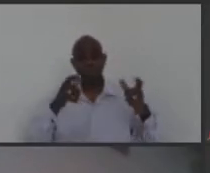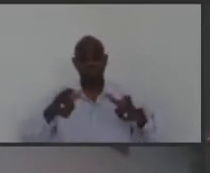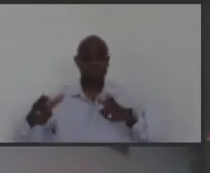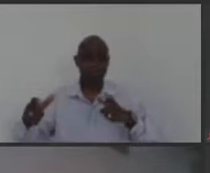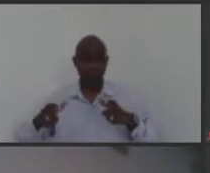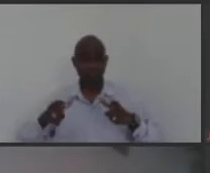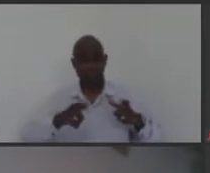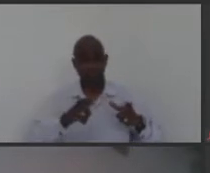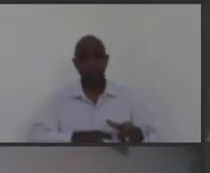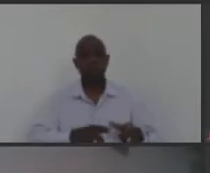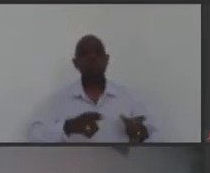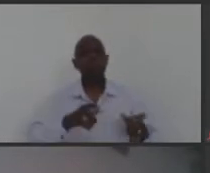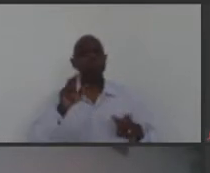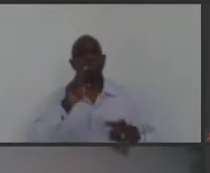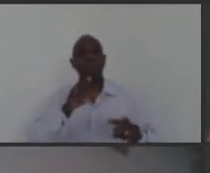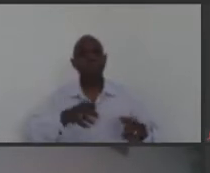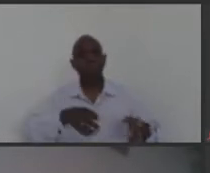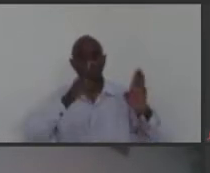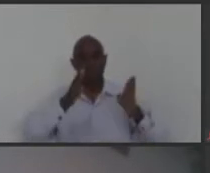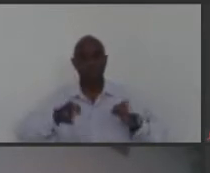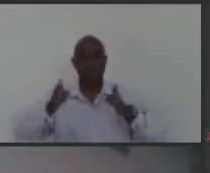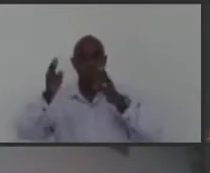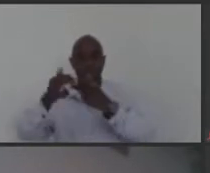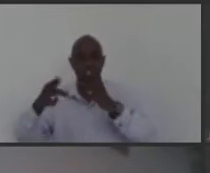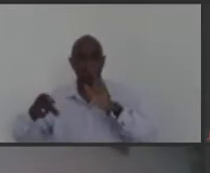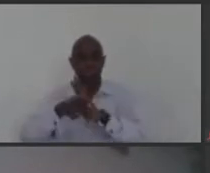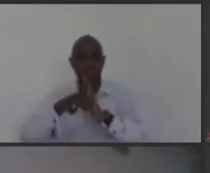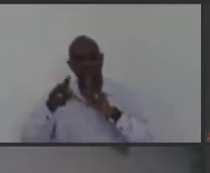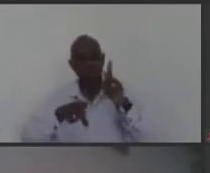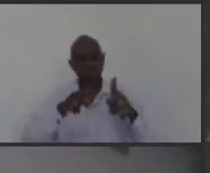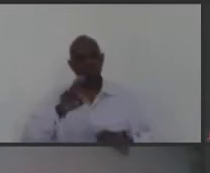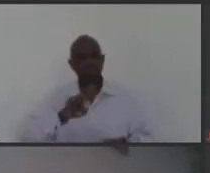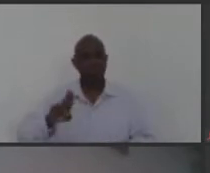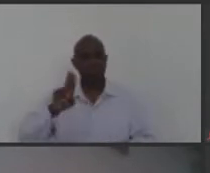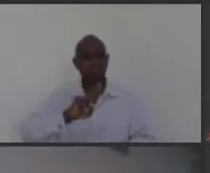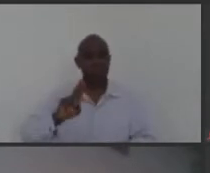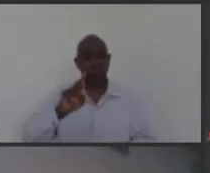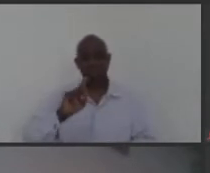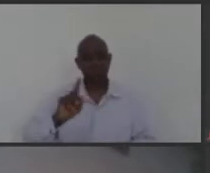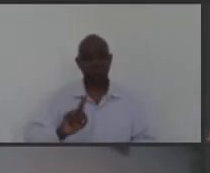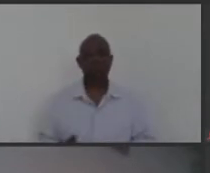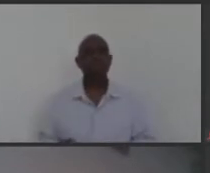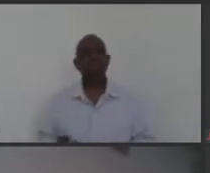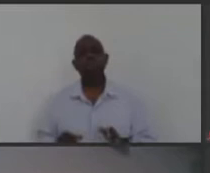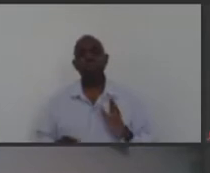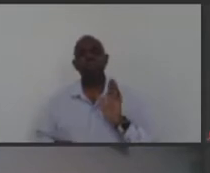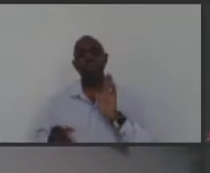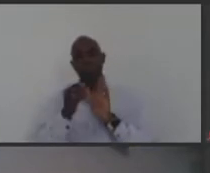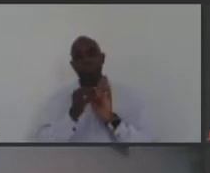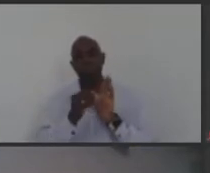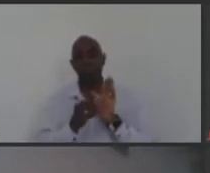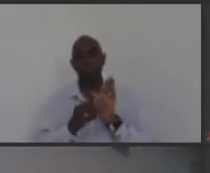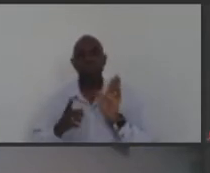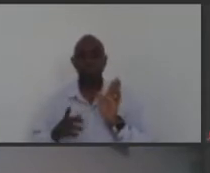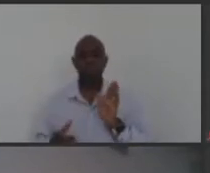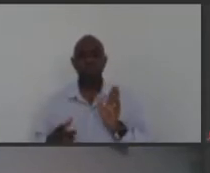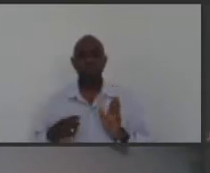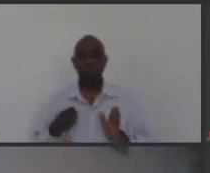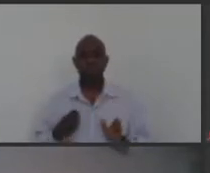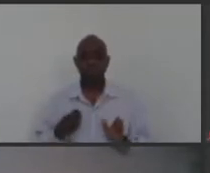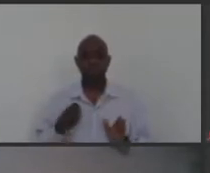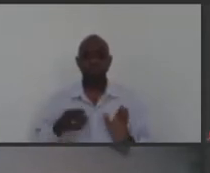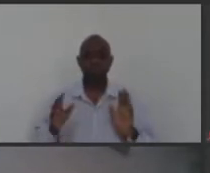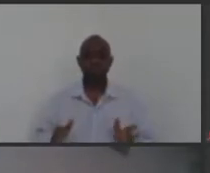consta. O pedido de urgência da matéria fundamenta-se na própria mensagem que acompanha a matéria. Sala das sessões,